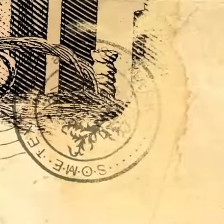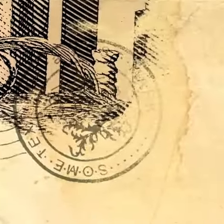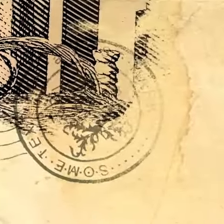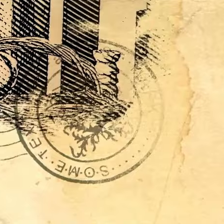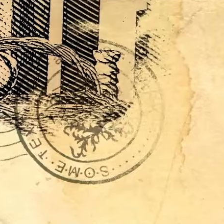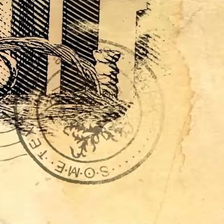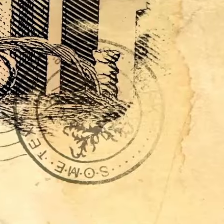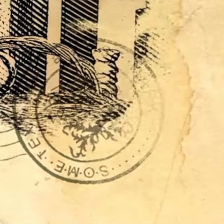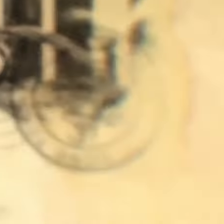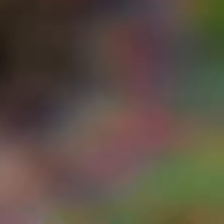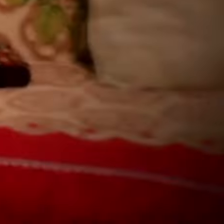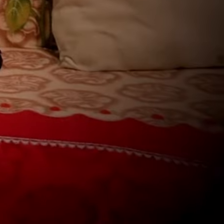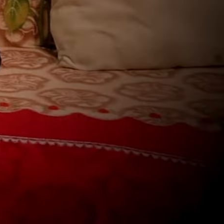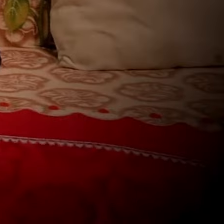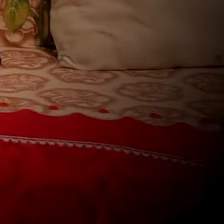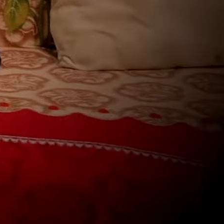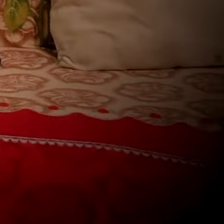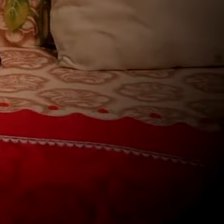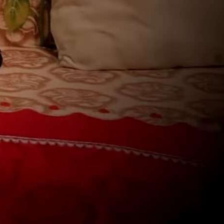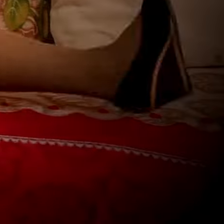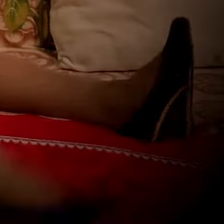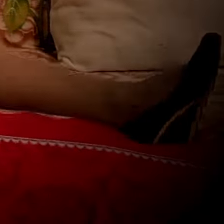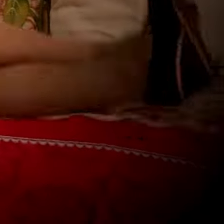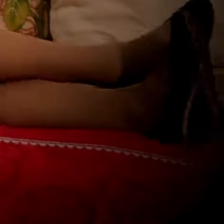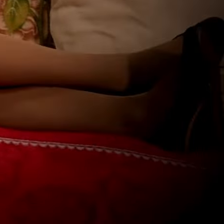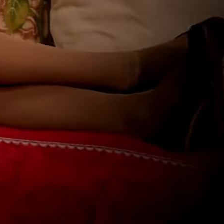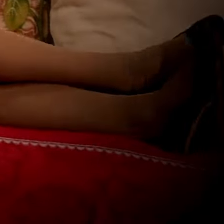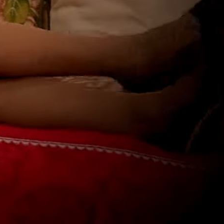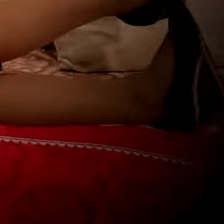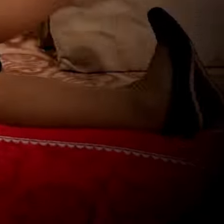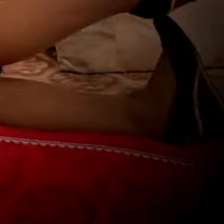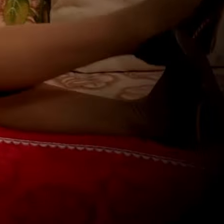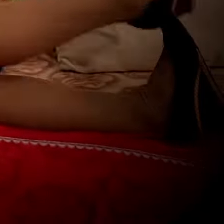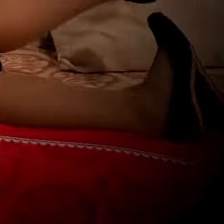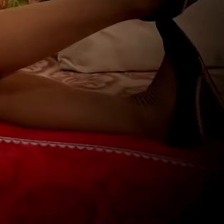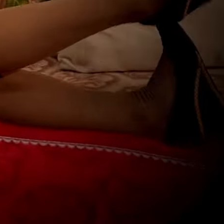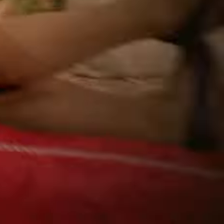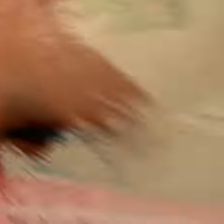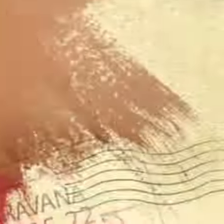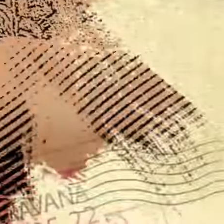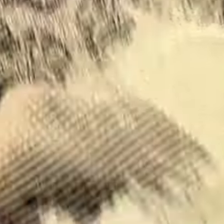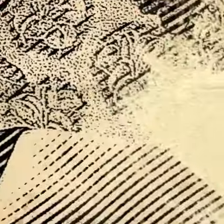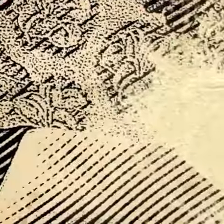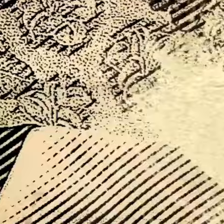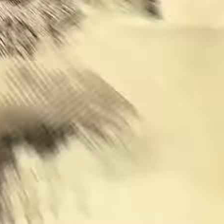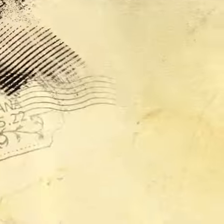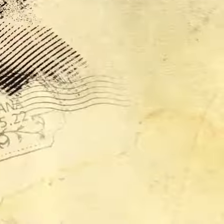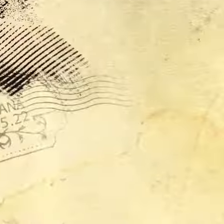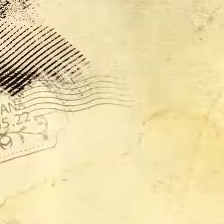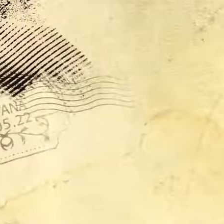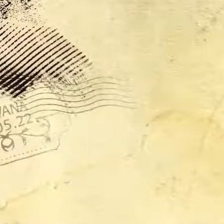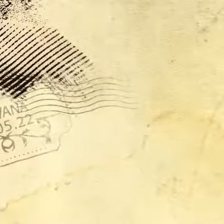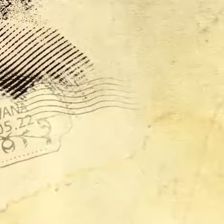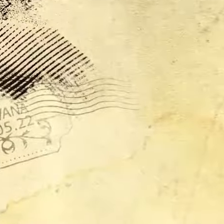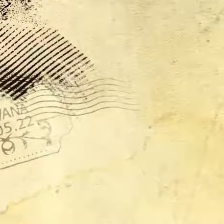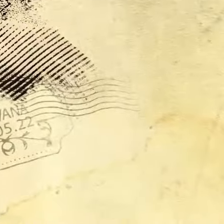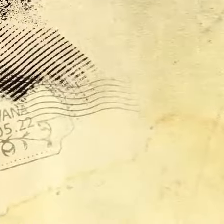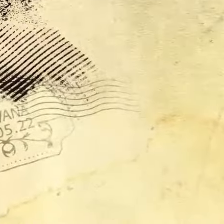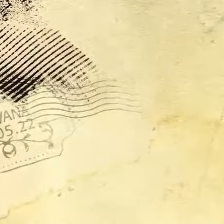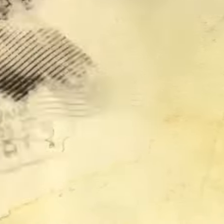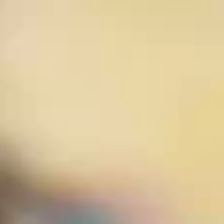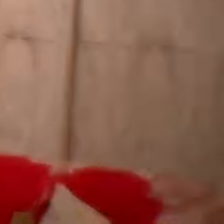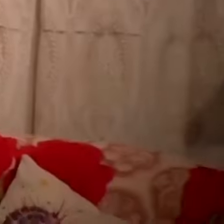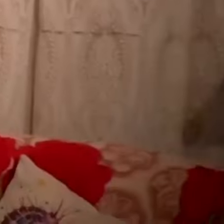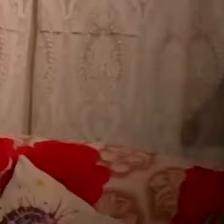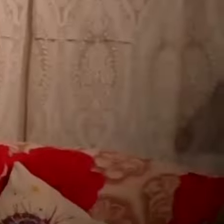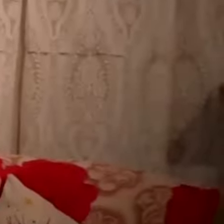Oh, como é belo cagar em montanha. Do veleiro faço letico, do veleiro faço letico. Oh, como é belo cagar